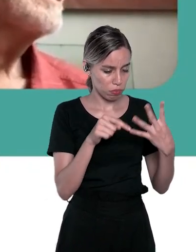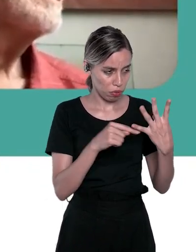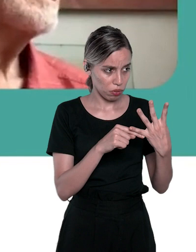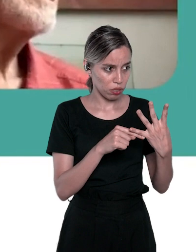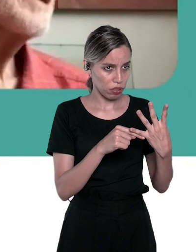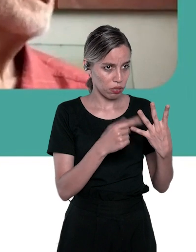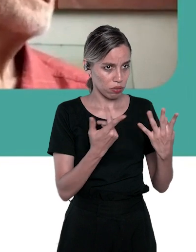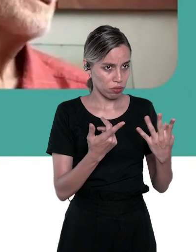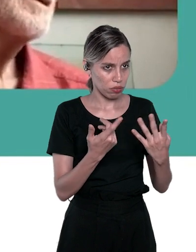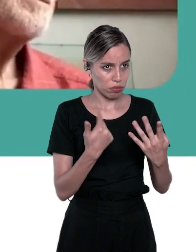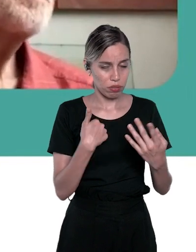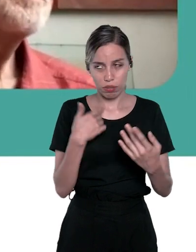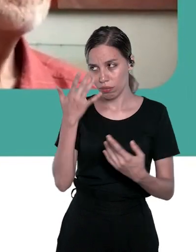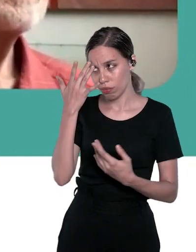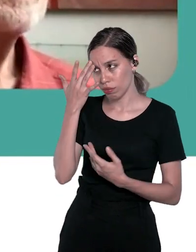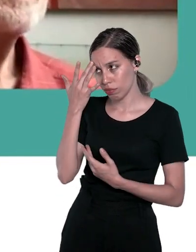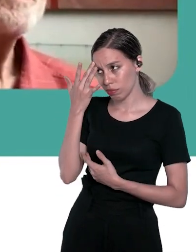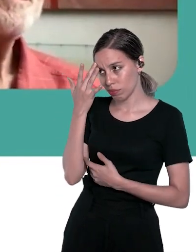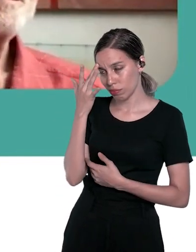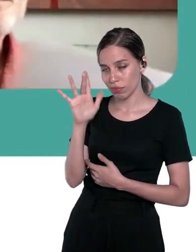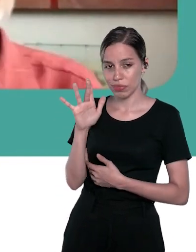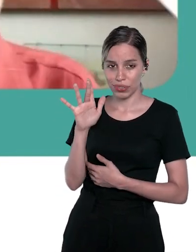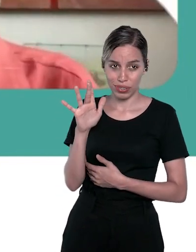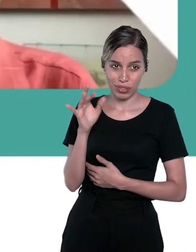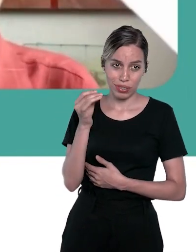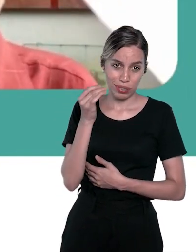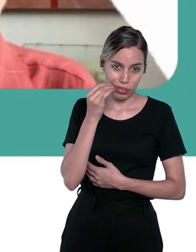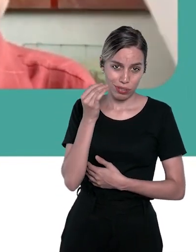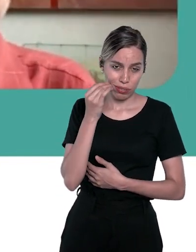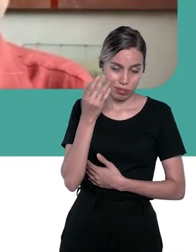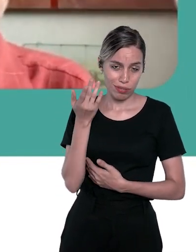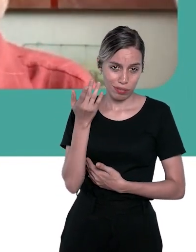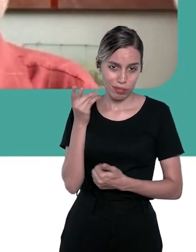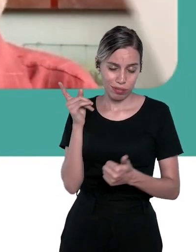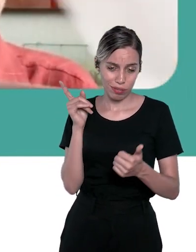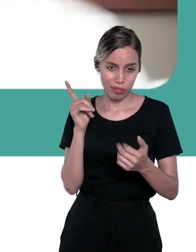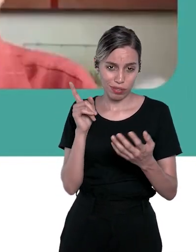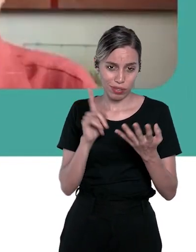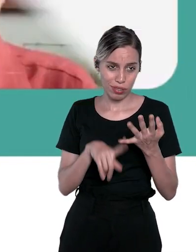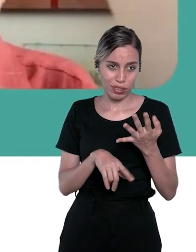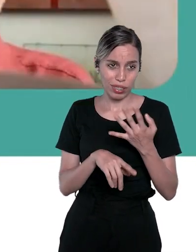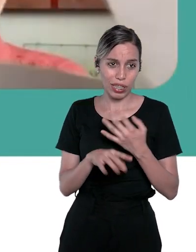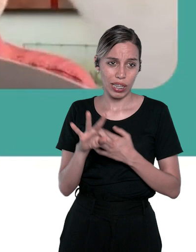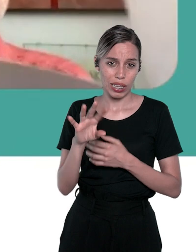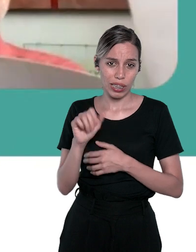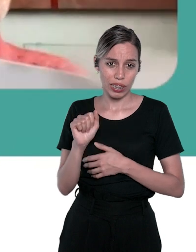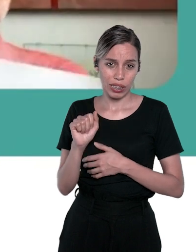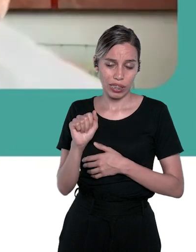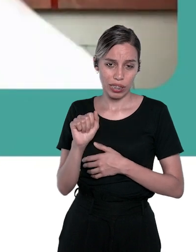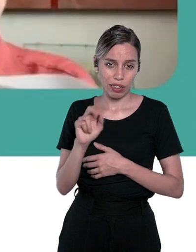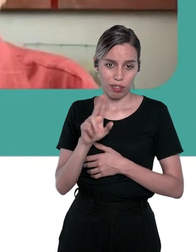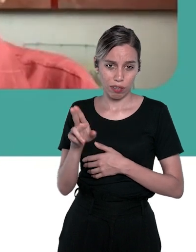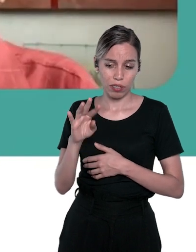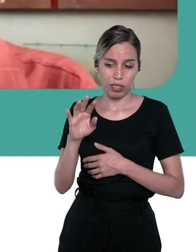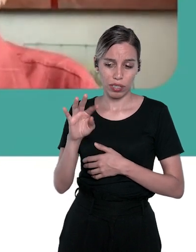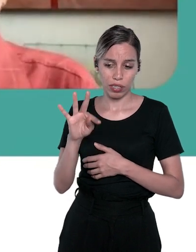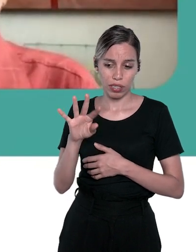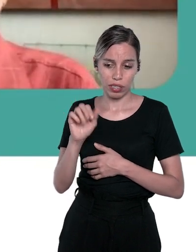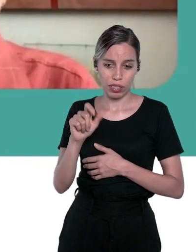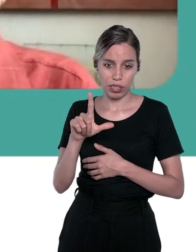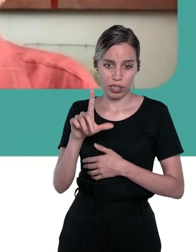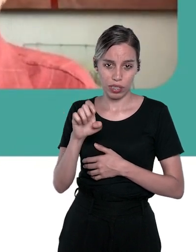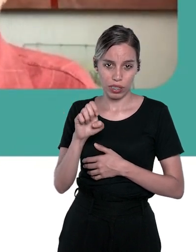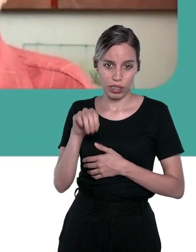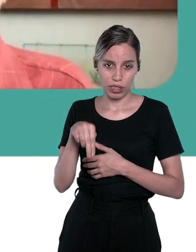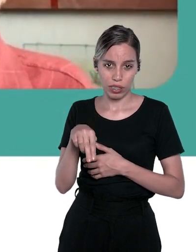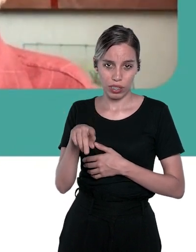Não sei se é... Vamos tentar aqui. Chama Calendar.